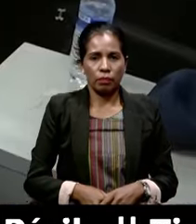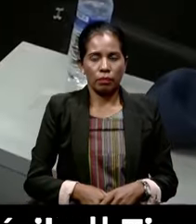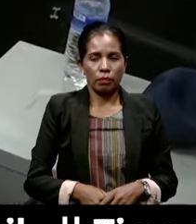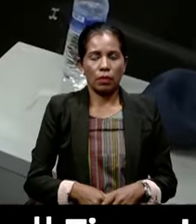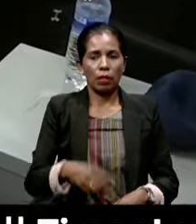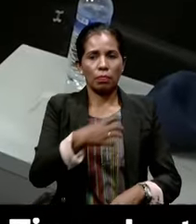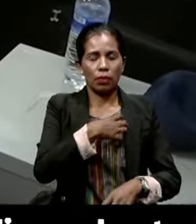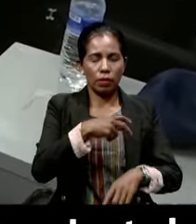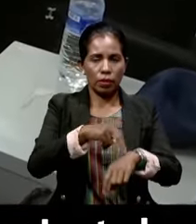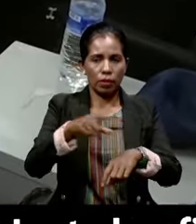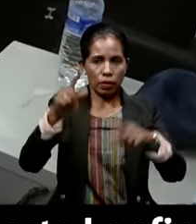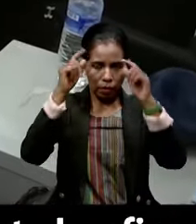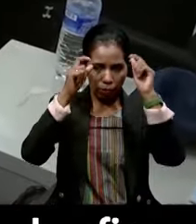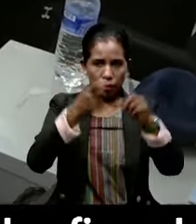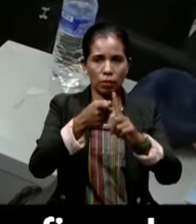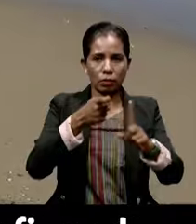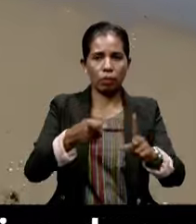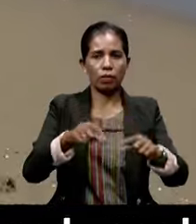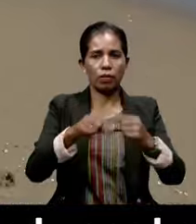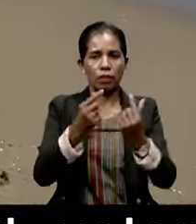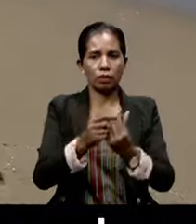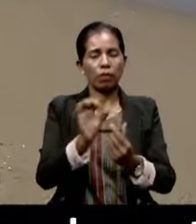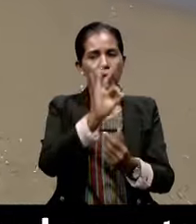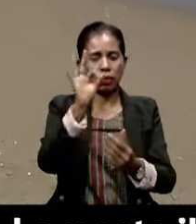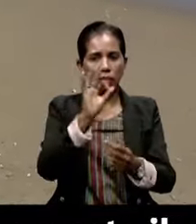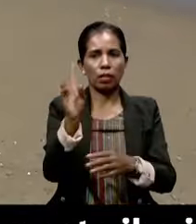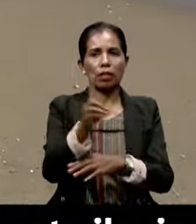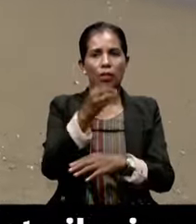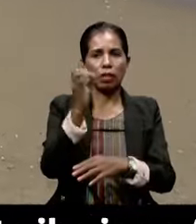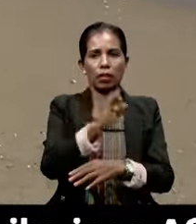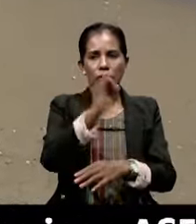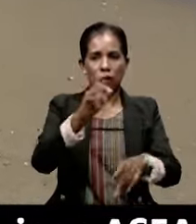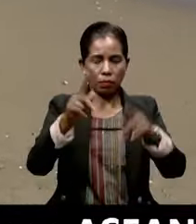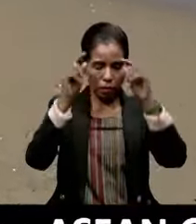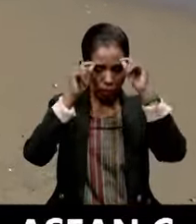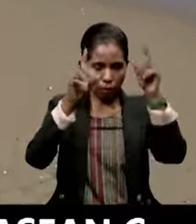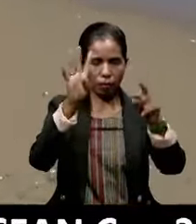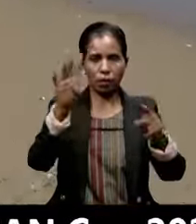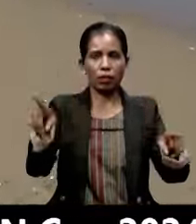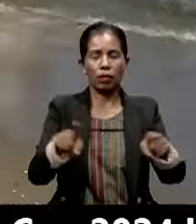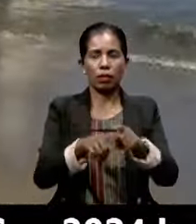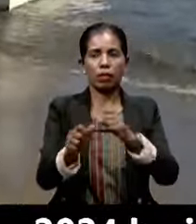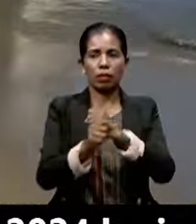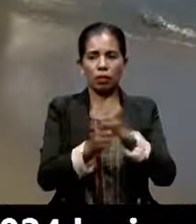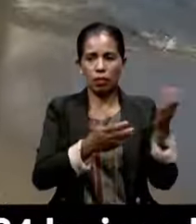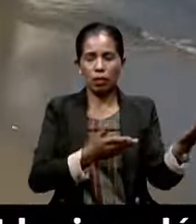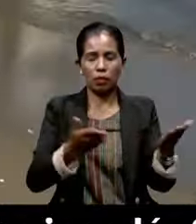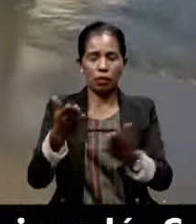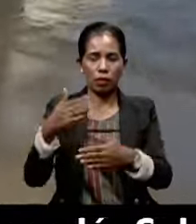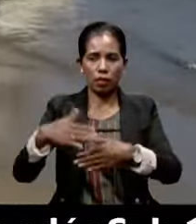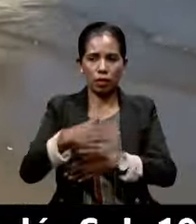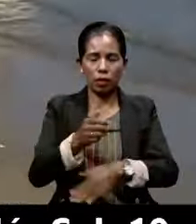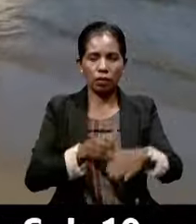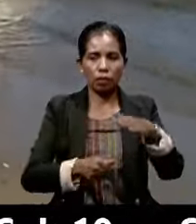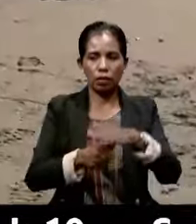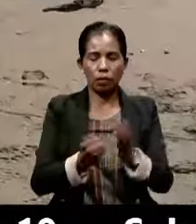Polícia Nacional Timor-Leste e sua equipa secreta e sexta madrugada ne identifica Timorong Nenghat no dar suspeito hatama ikan ilegal